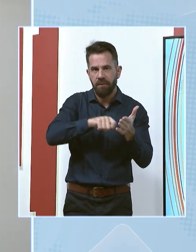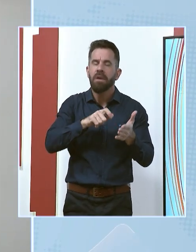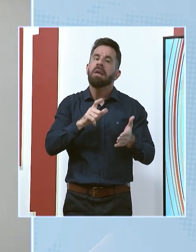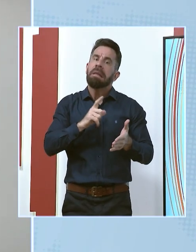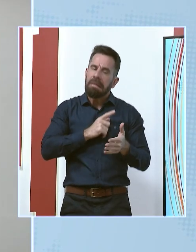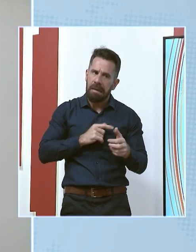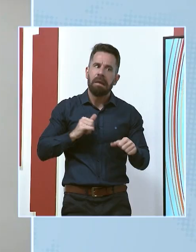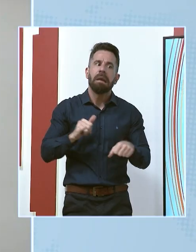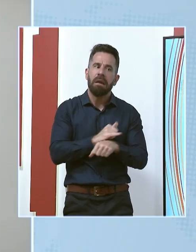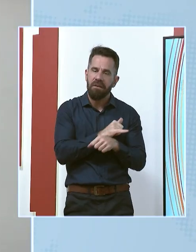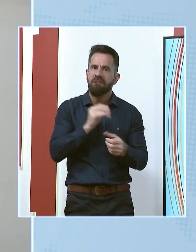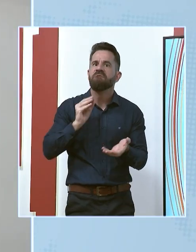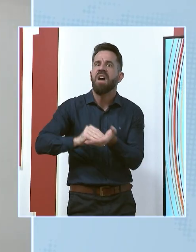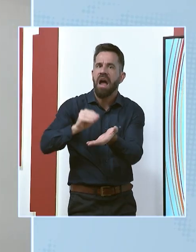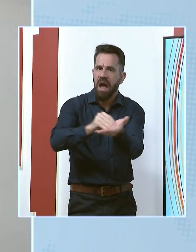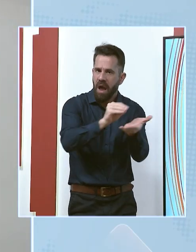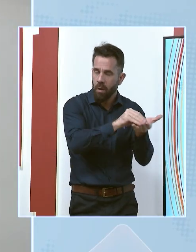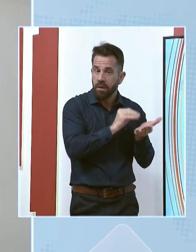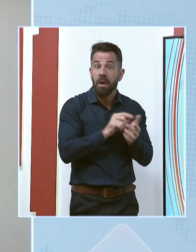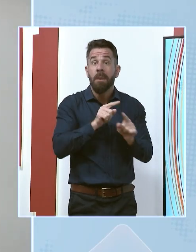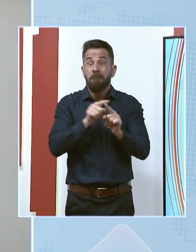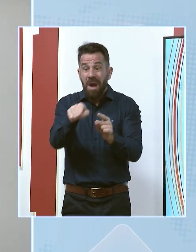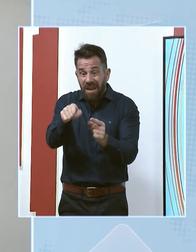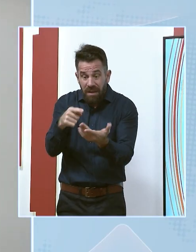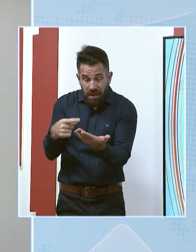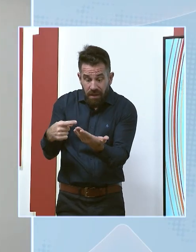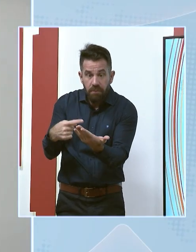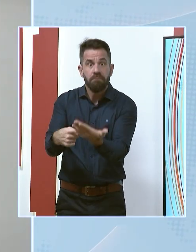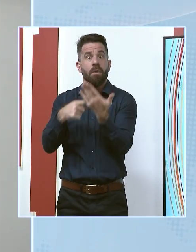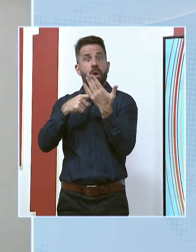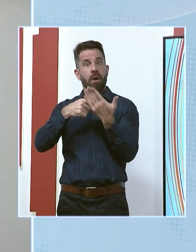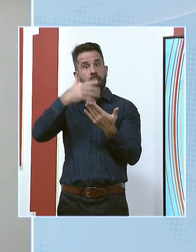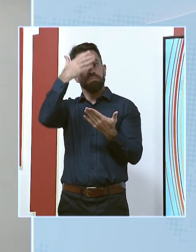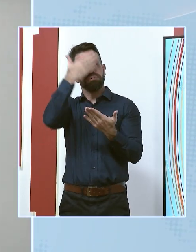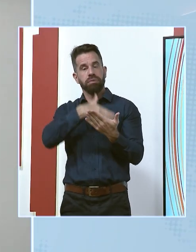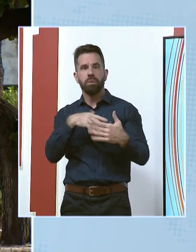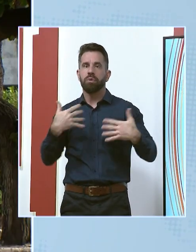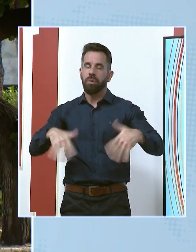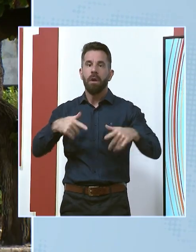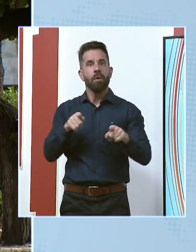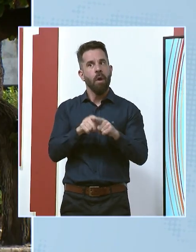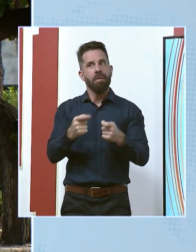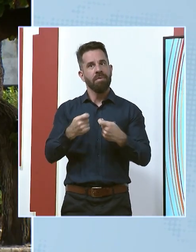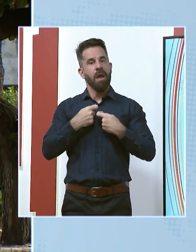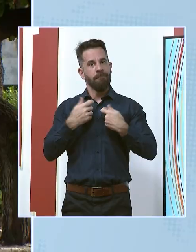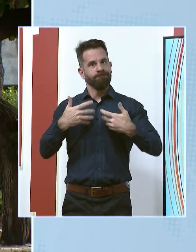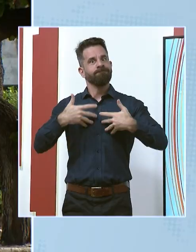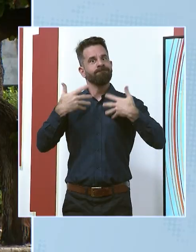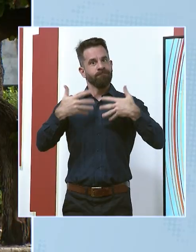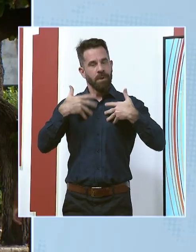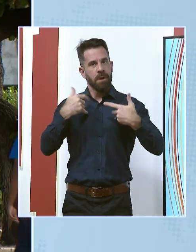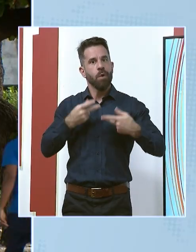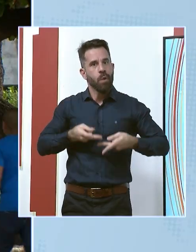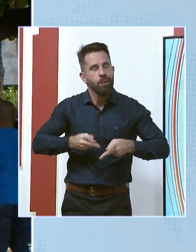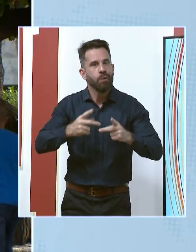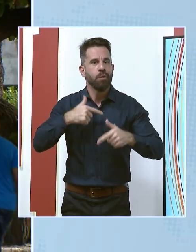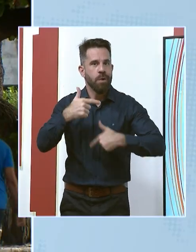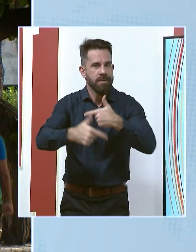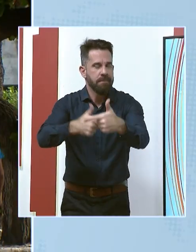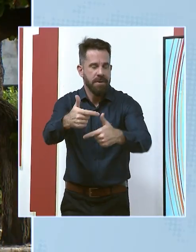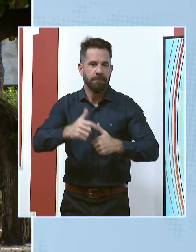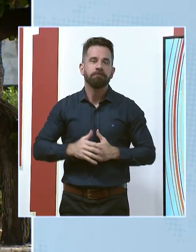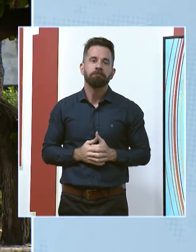sem sombra de dúvidas, são dados bastante animadores, né? No geral, a pesquisa do IBGE mostra